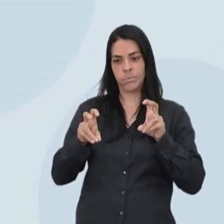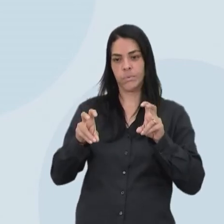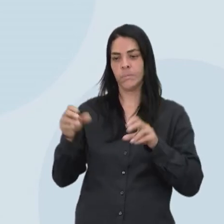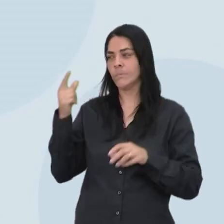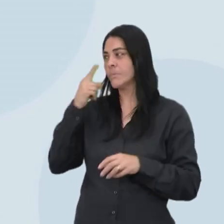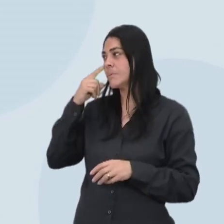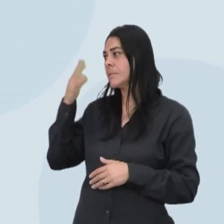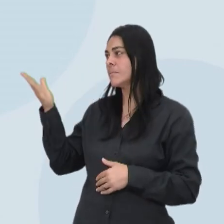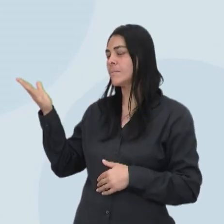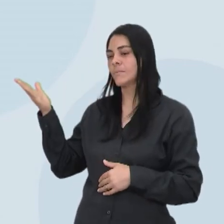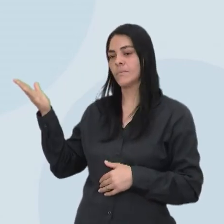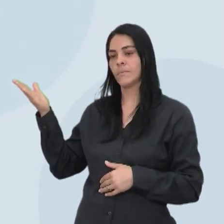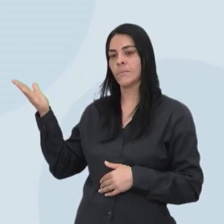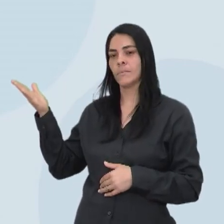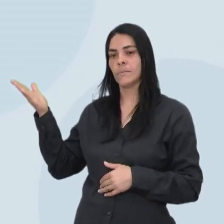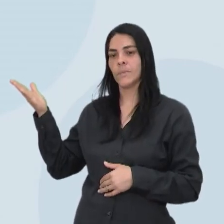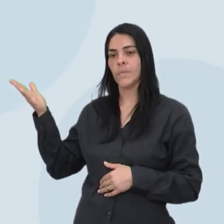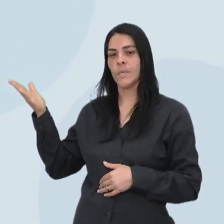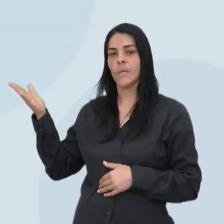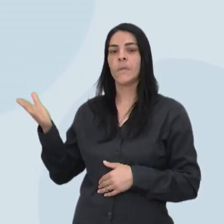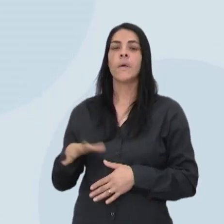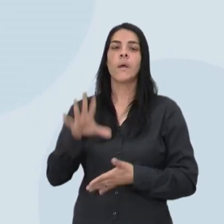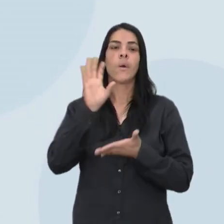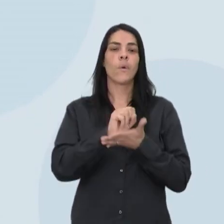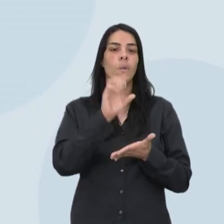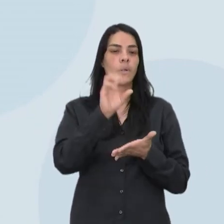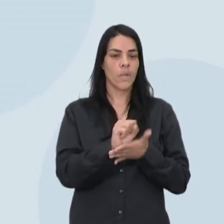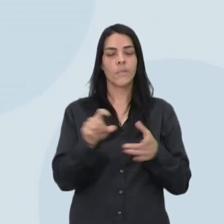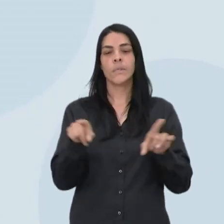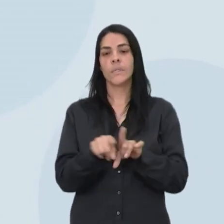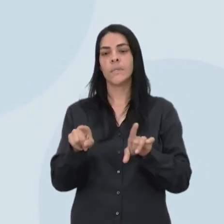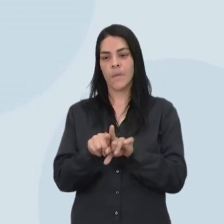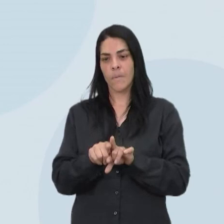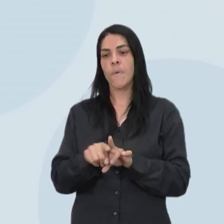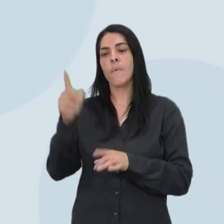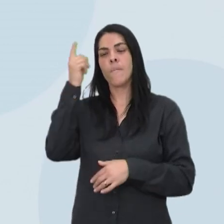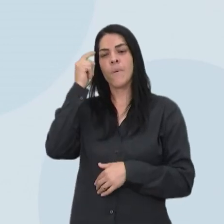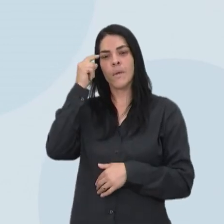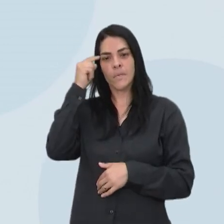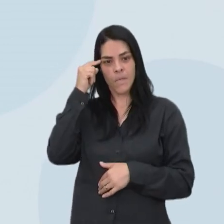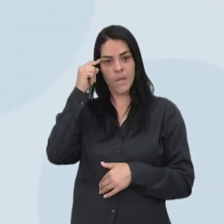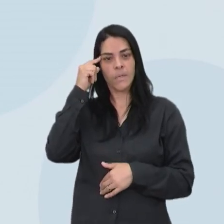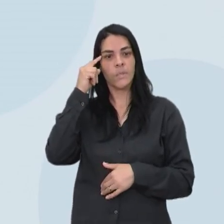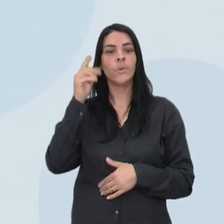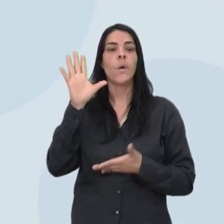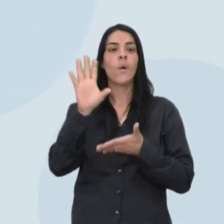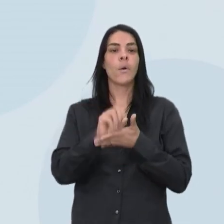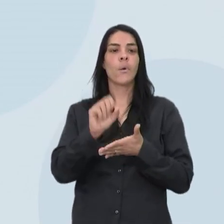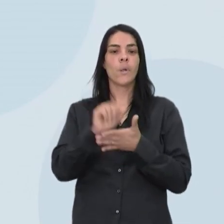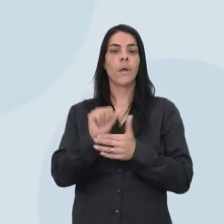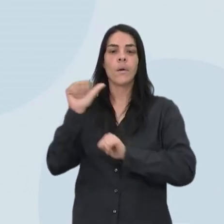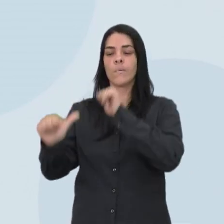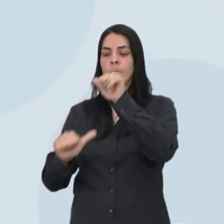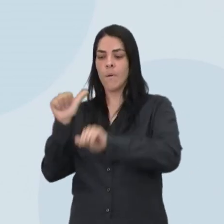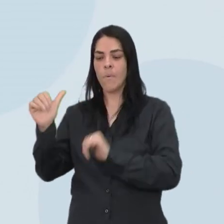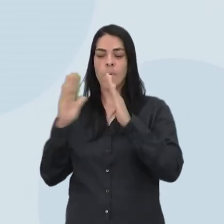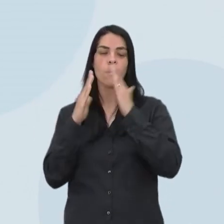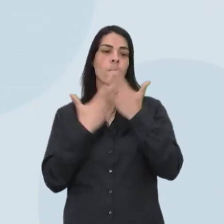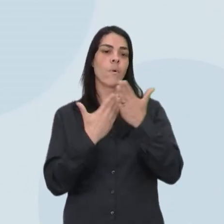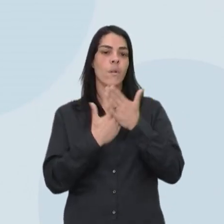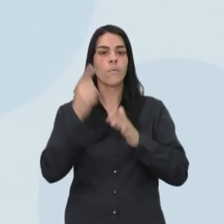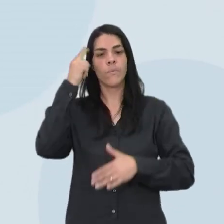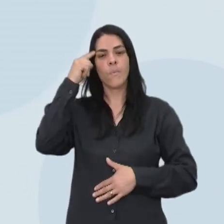né, continua aí, decolonialidade, que também é chamado aí de pensamento decolonial e que é uma escola de pensamento